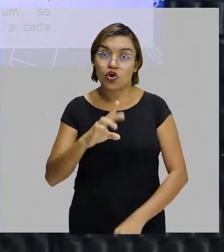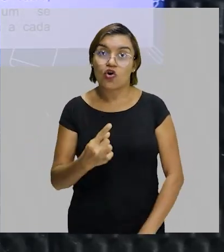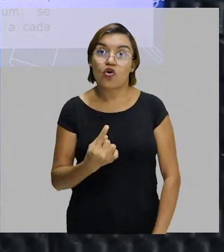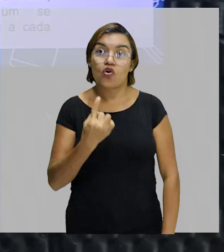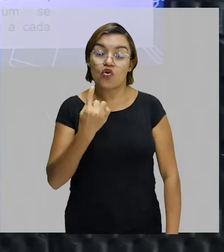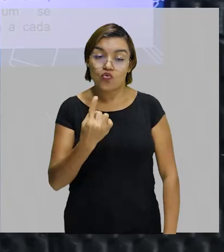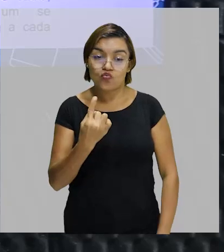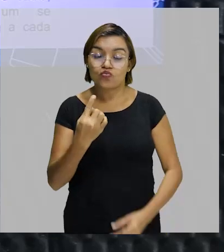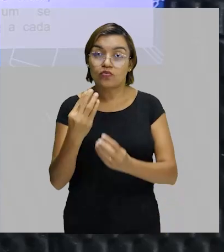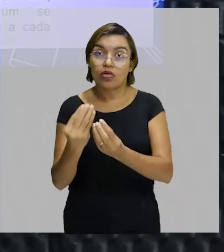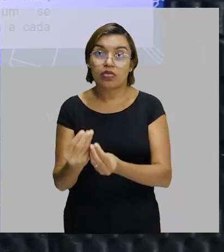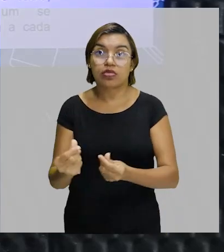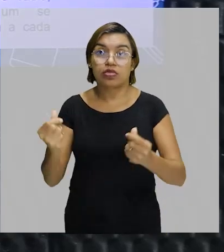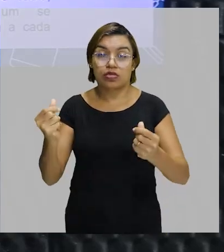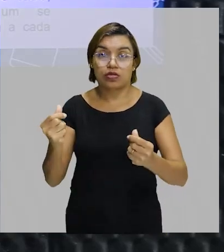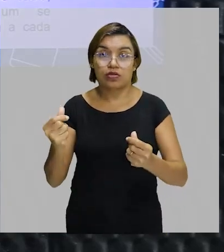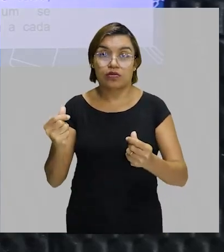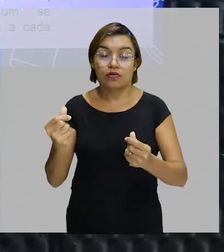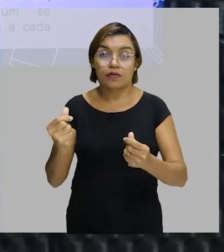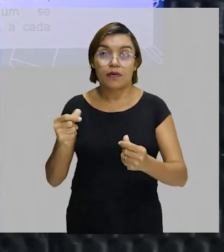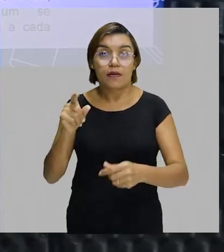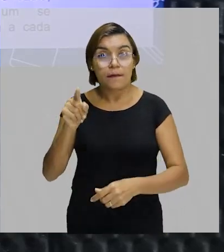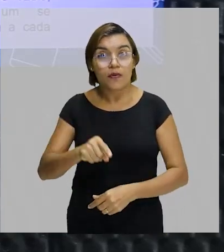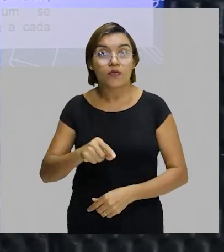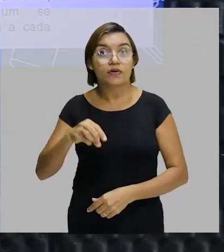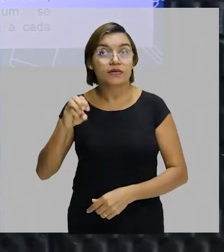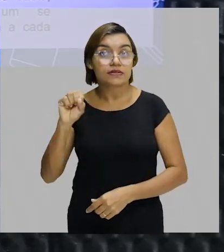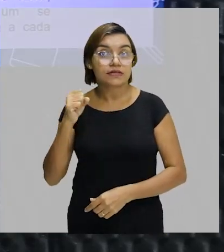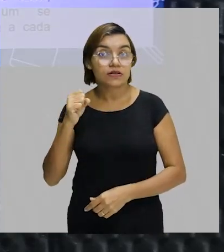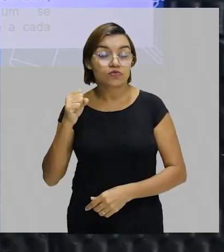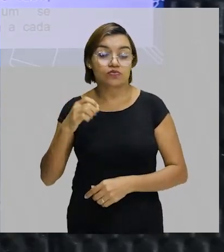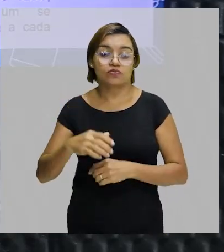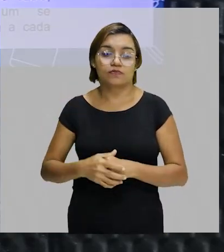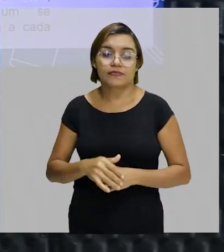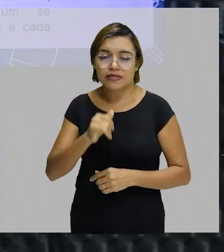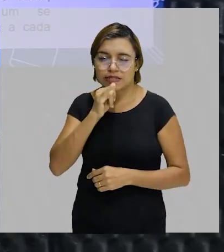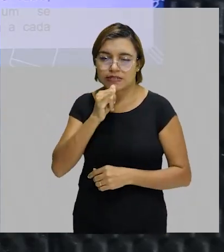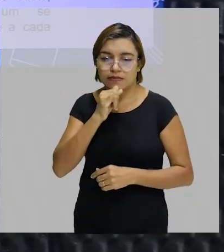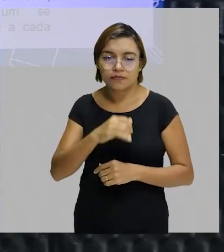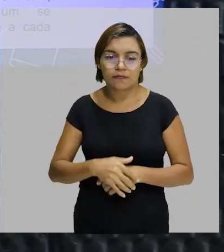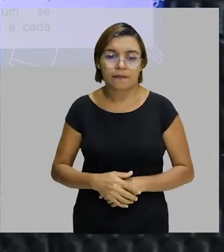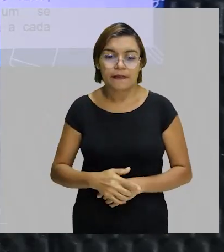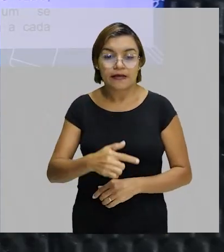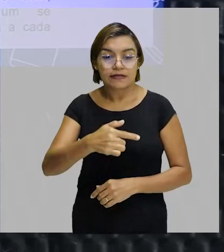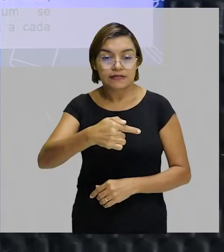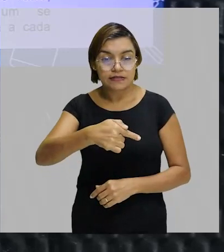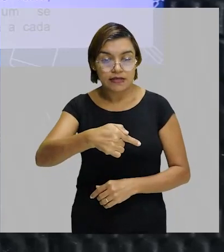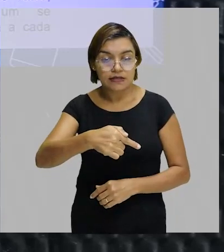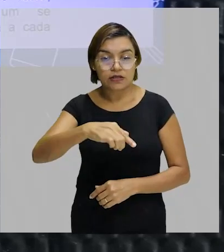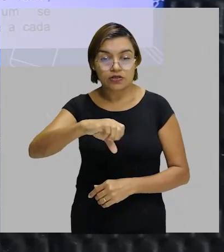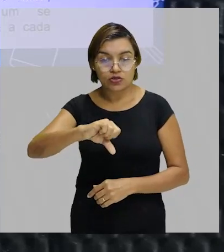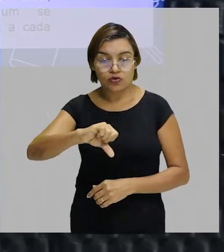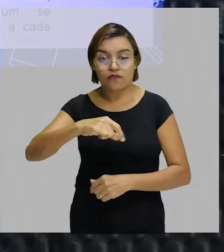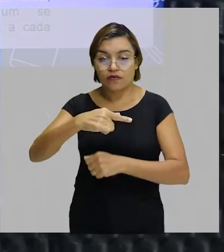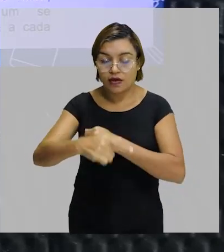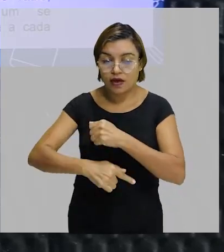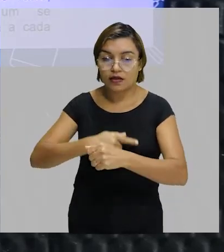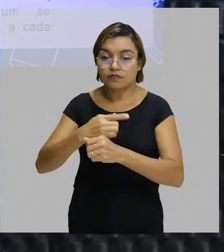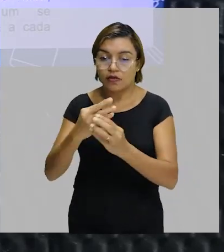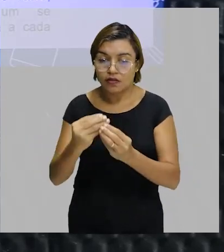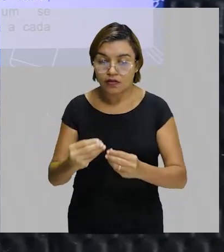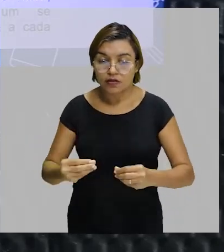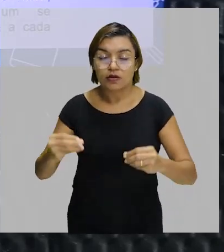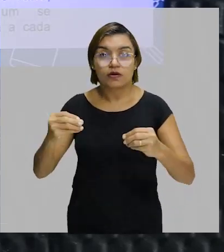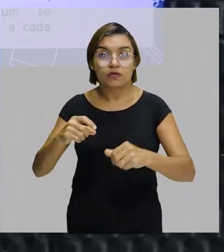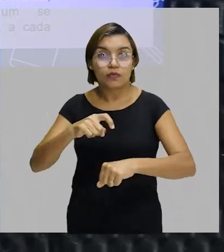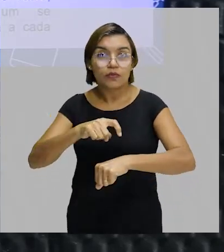se desintegra a cada segundo. Então, de 79 átomos, 1 se desintegra por segundo.